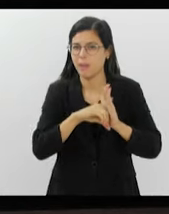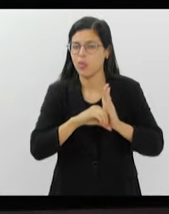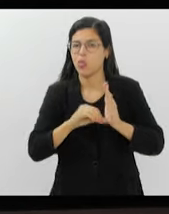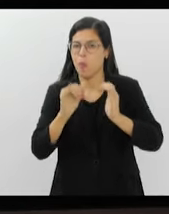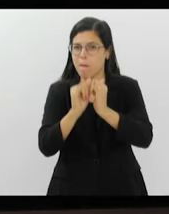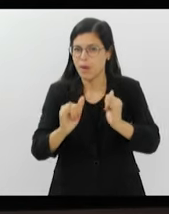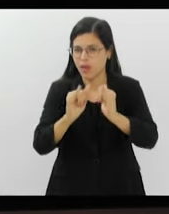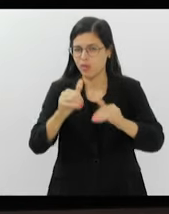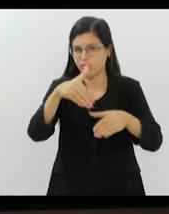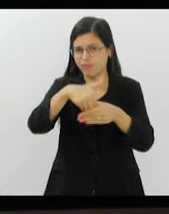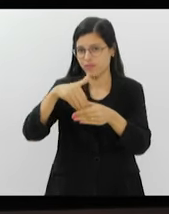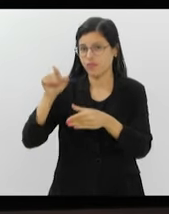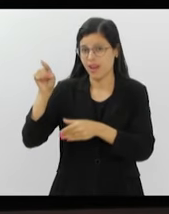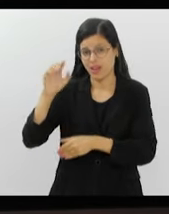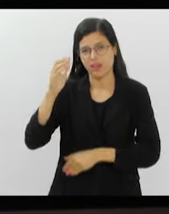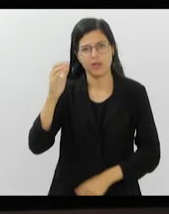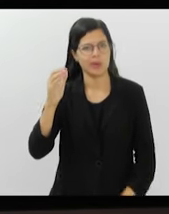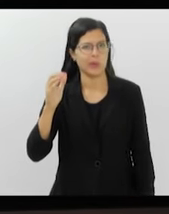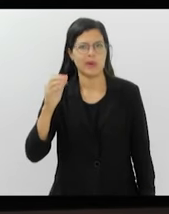jamais